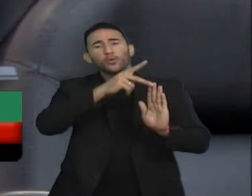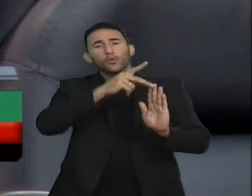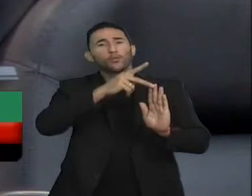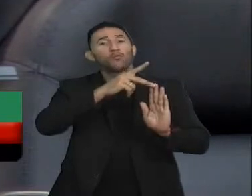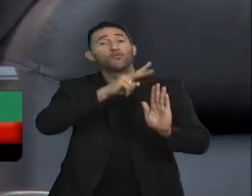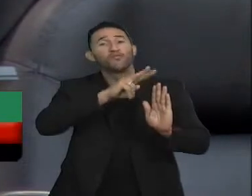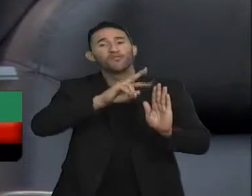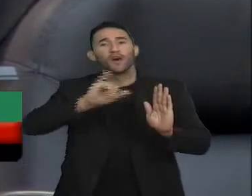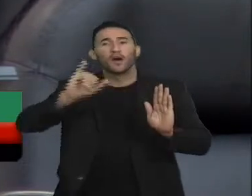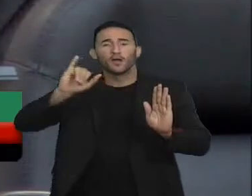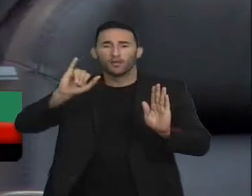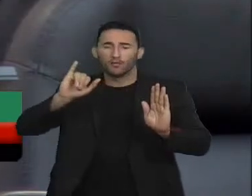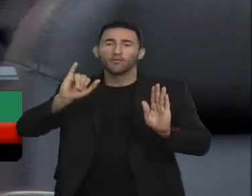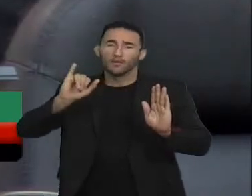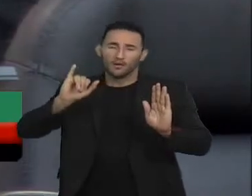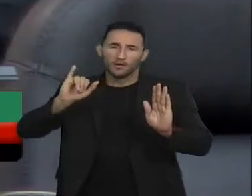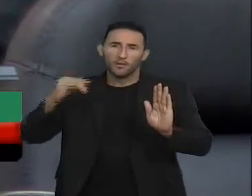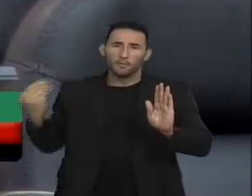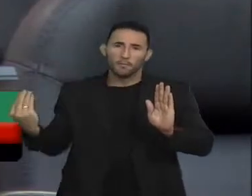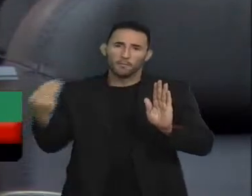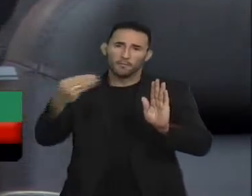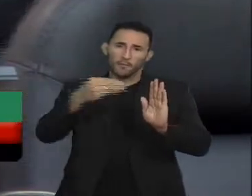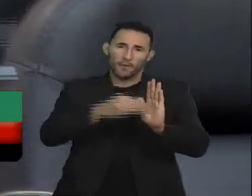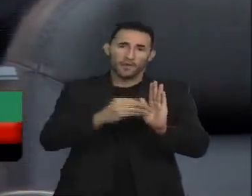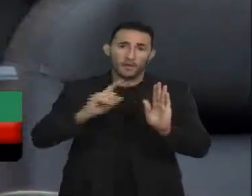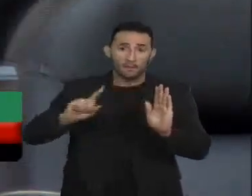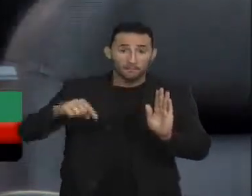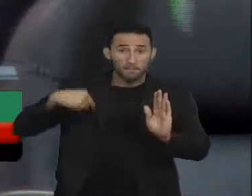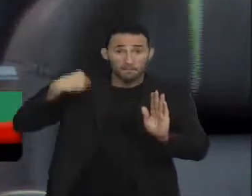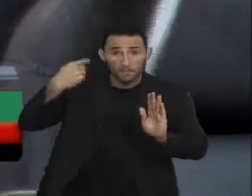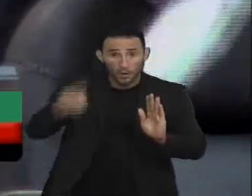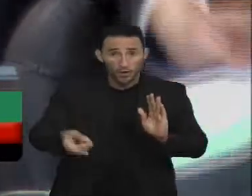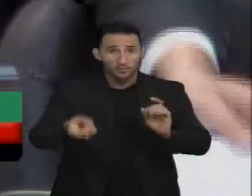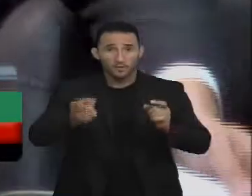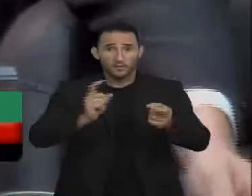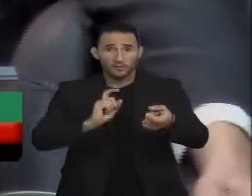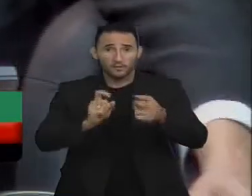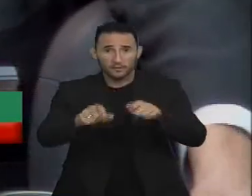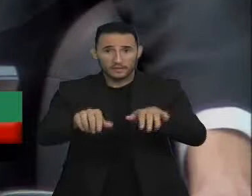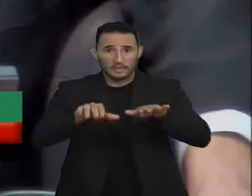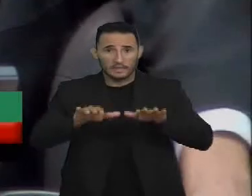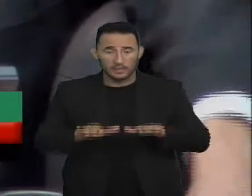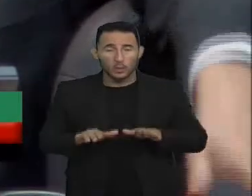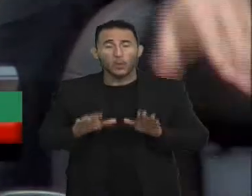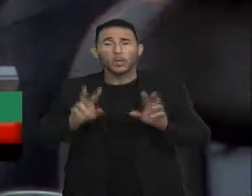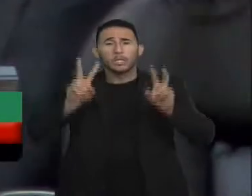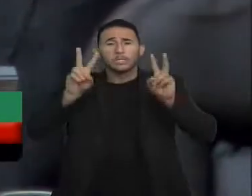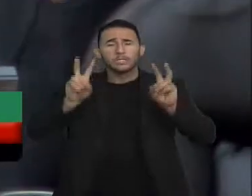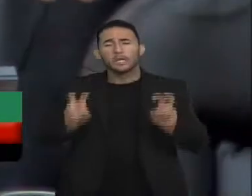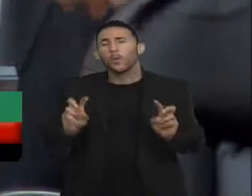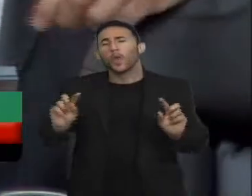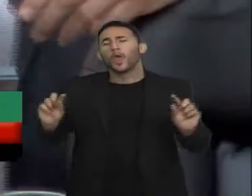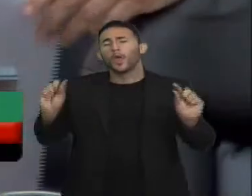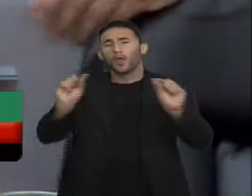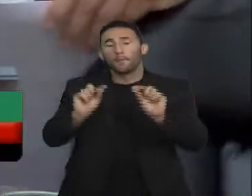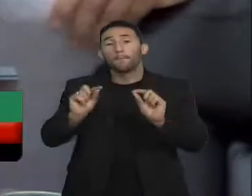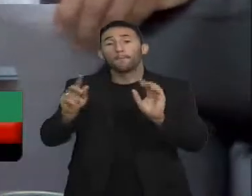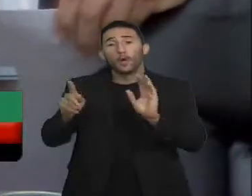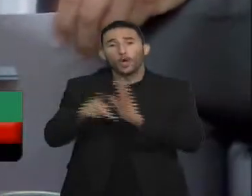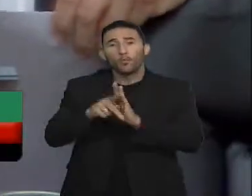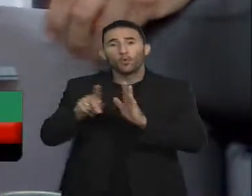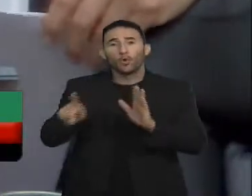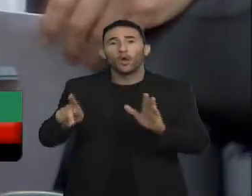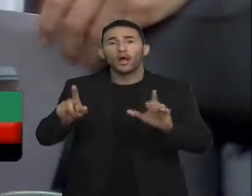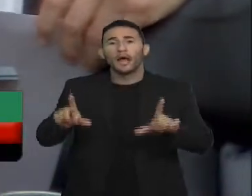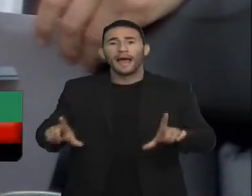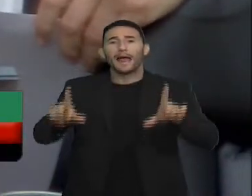será pautado na próxima sessão. Dispõe sobre a concessão de cartão de